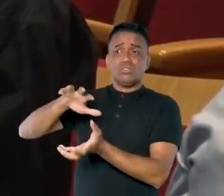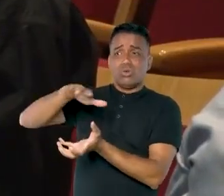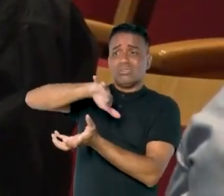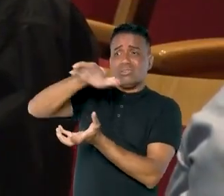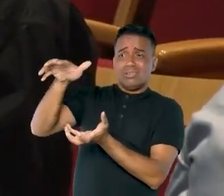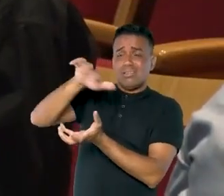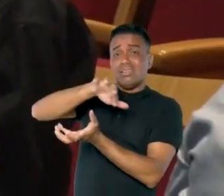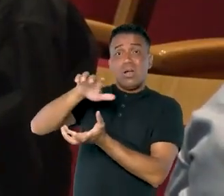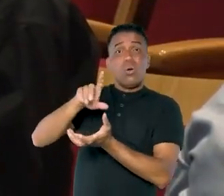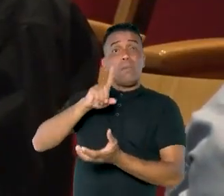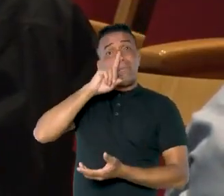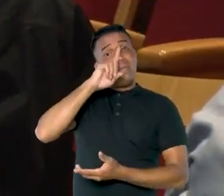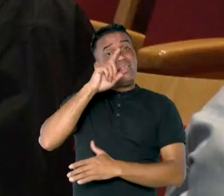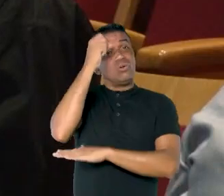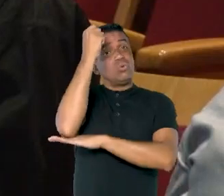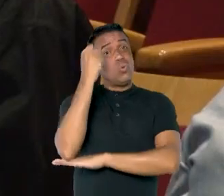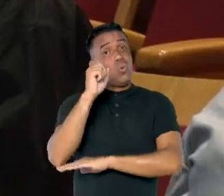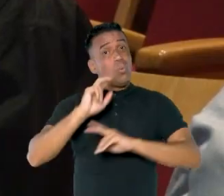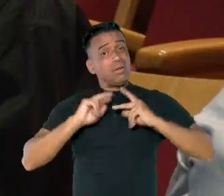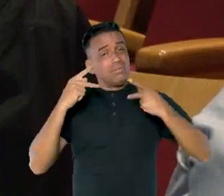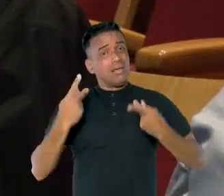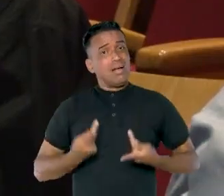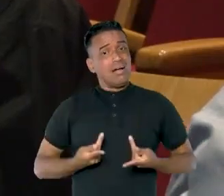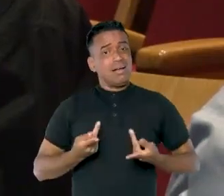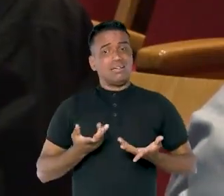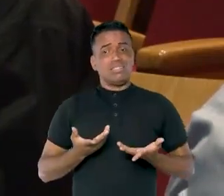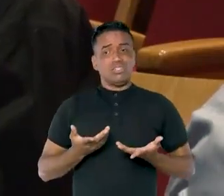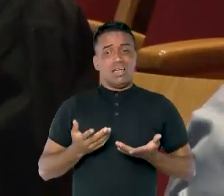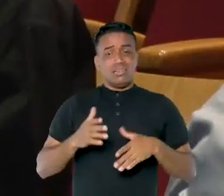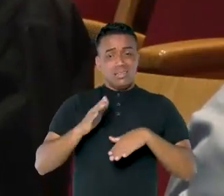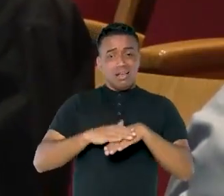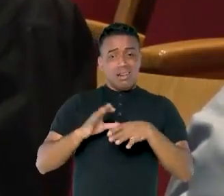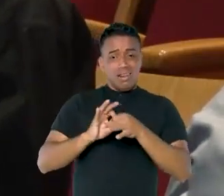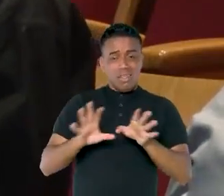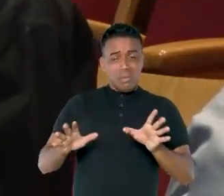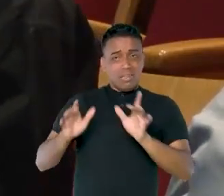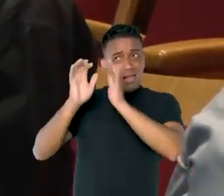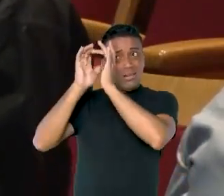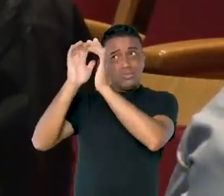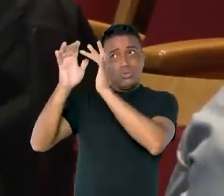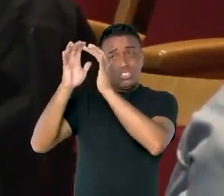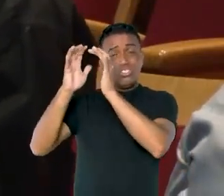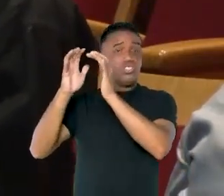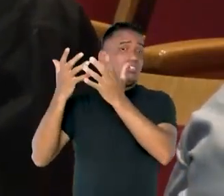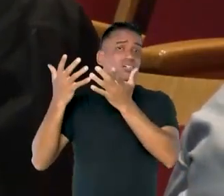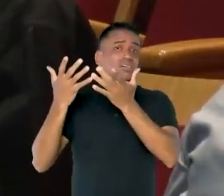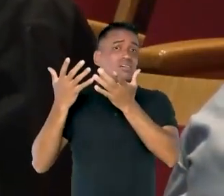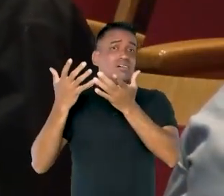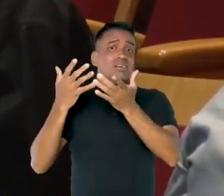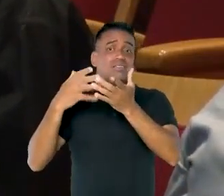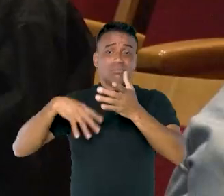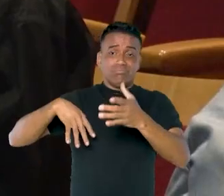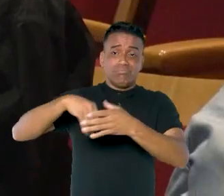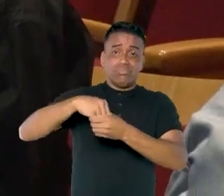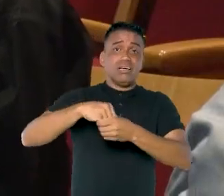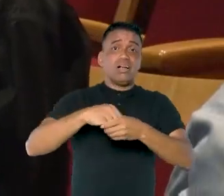da humanidade hoje, essa perda de liberdade cognitiva e essa areia que entrou nessa transmissão